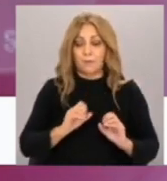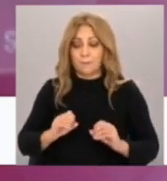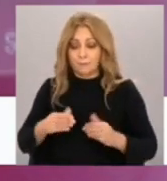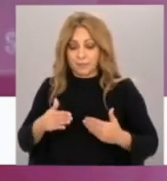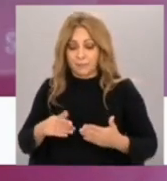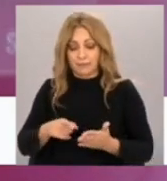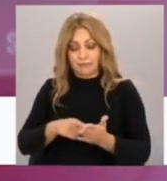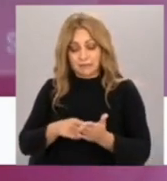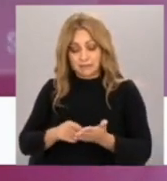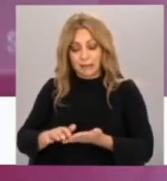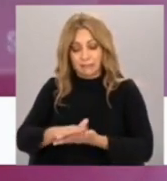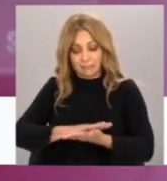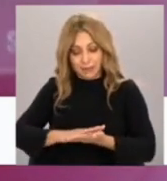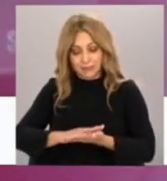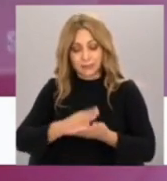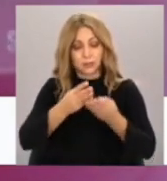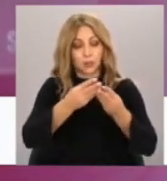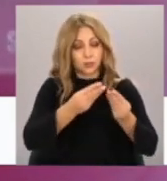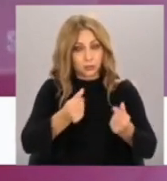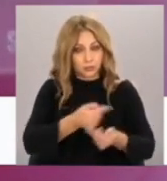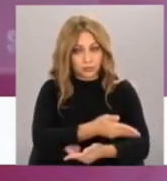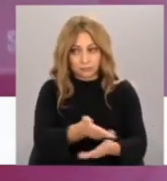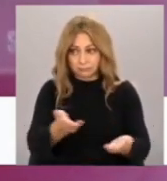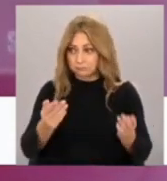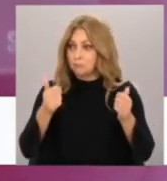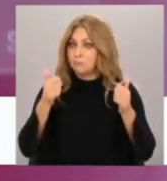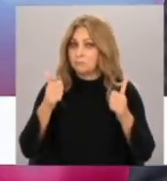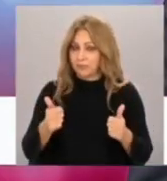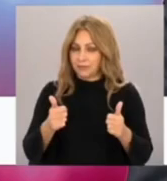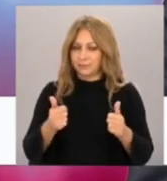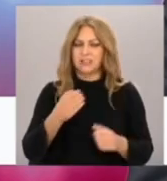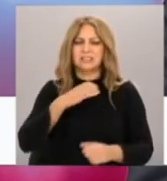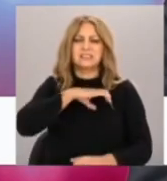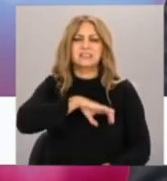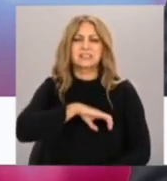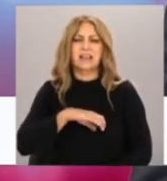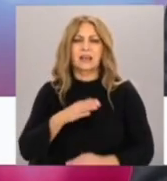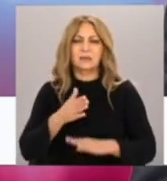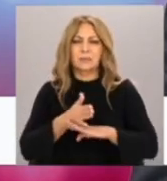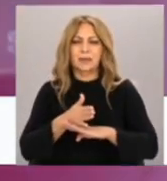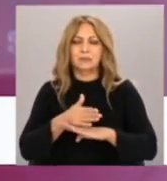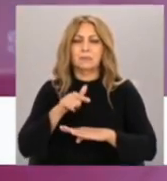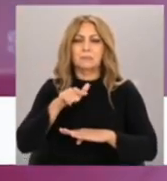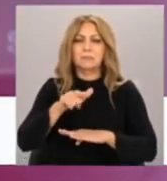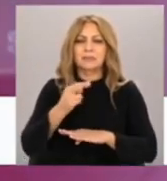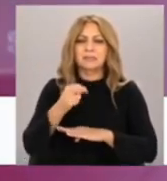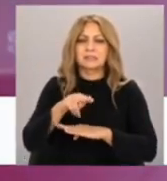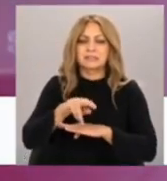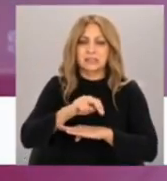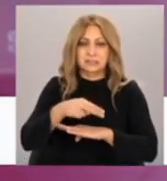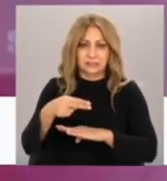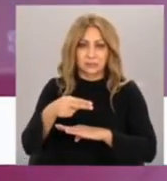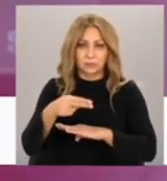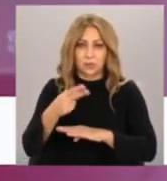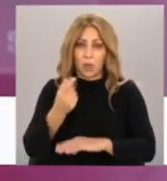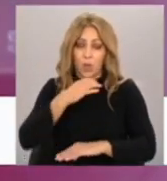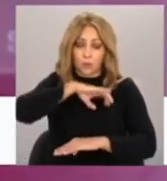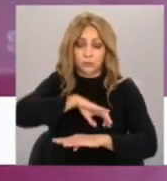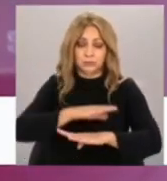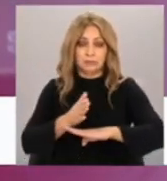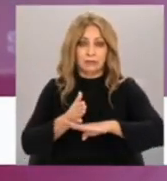nossa população assegurados enquanto temos ainda um salário médio de 1.300 euros 1.300 euros que